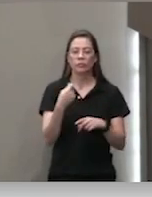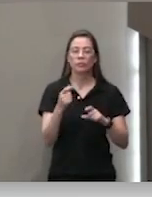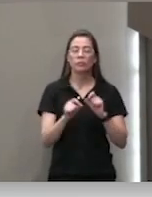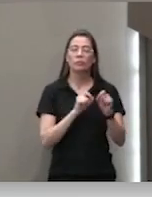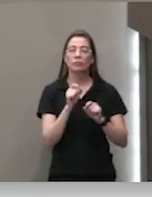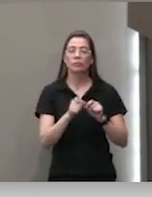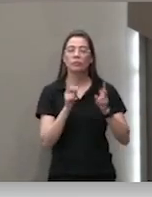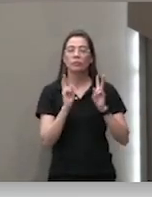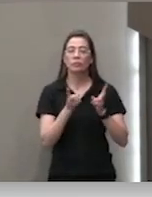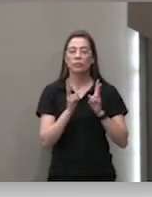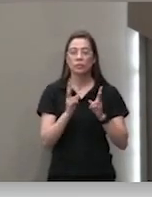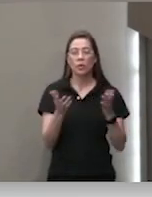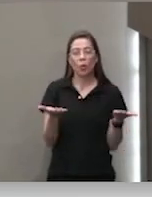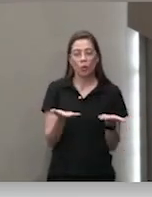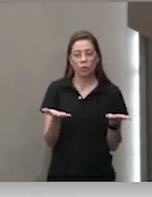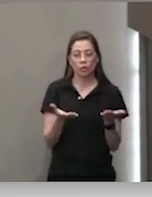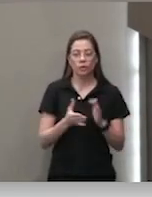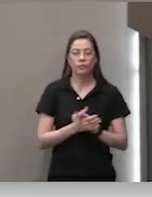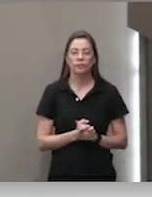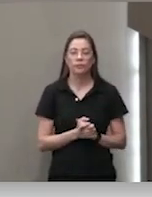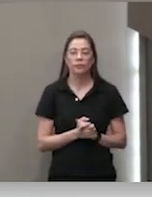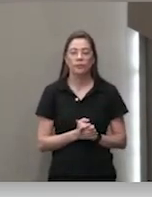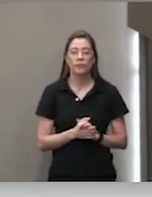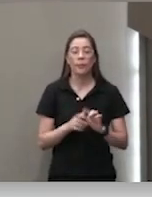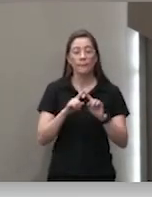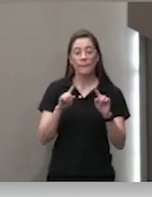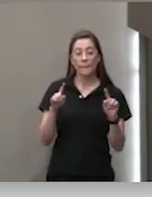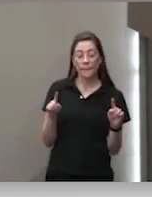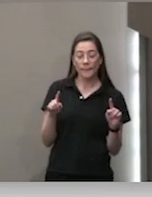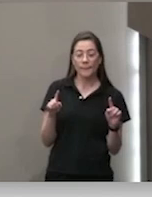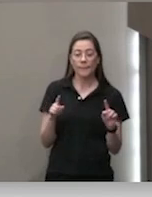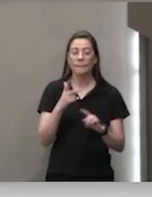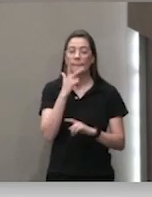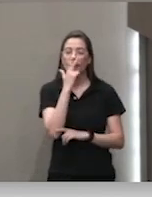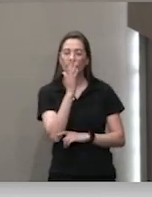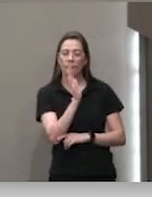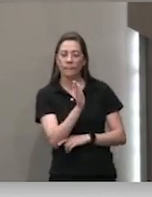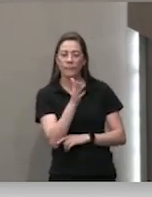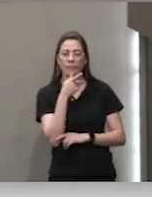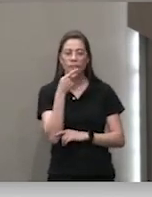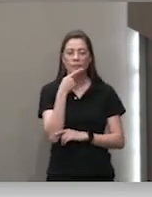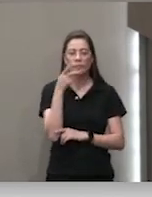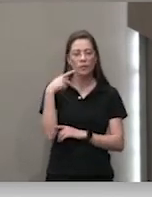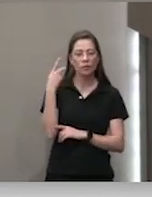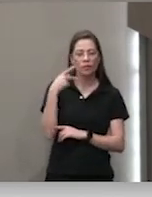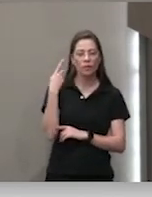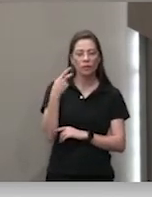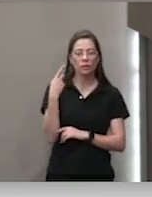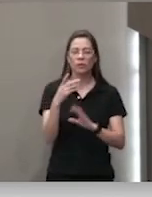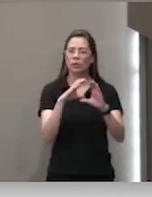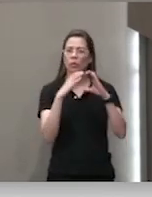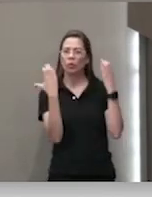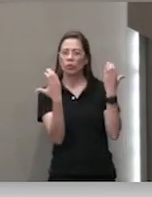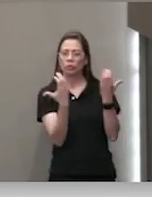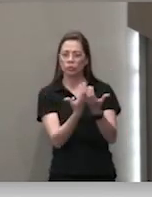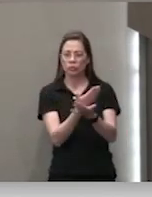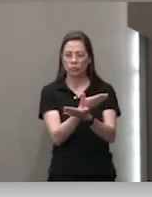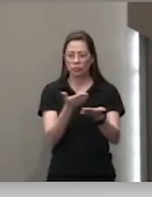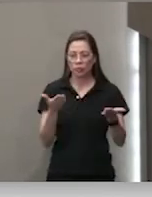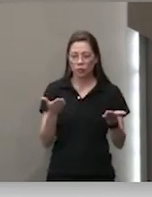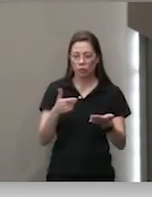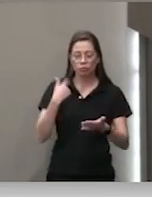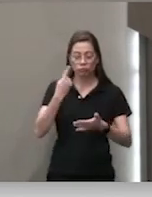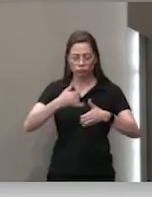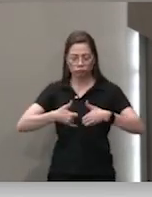à sessão da tarde de hoje. Mas, como eu falei, vereadores e comunidade, a gente, com